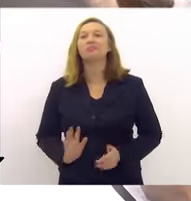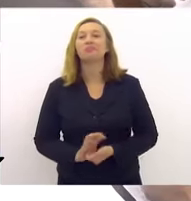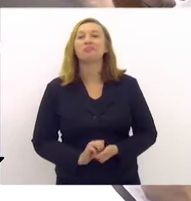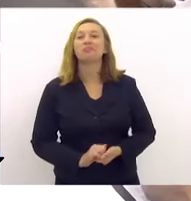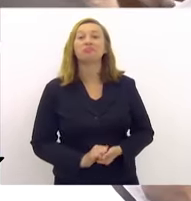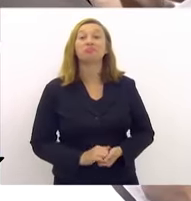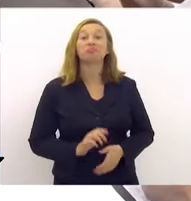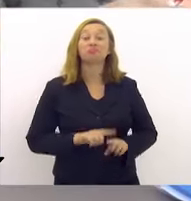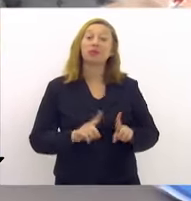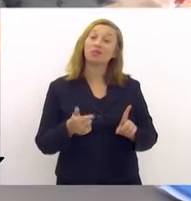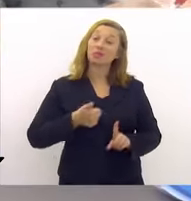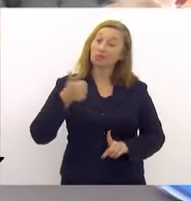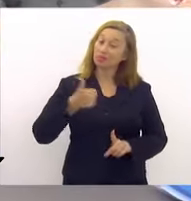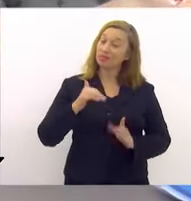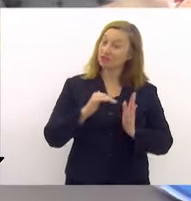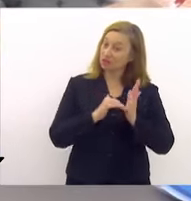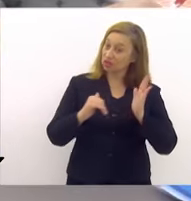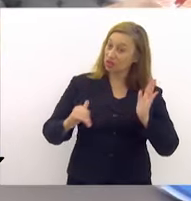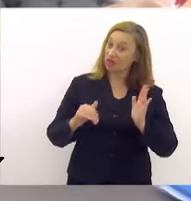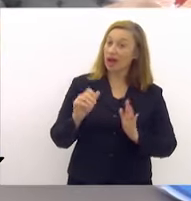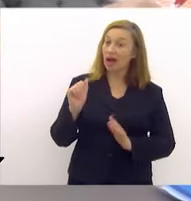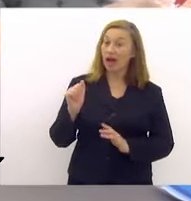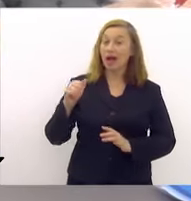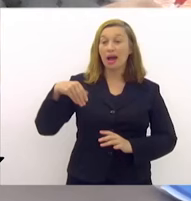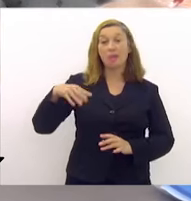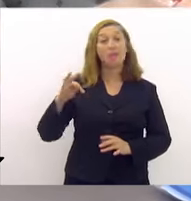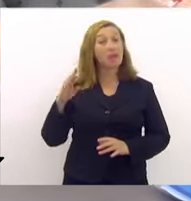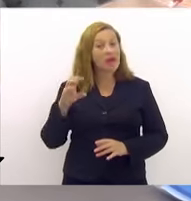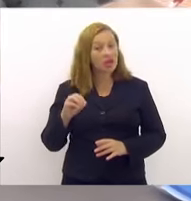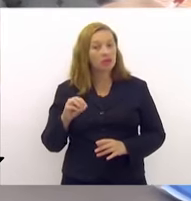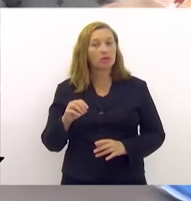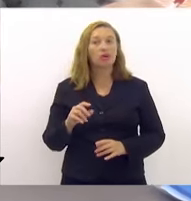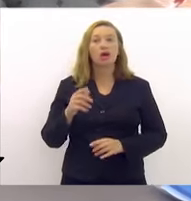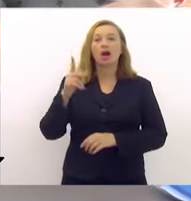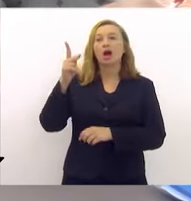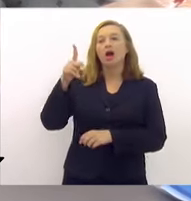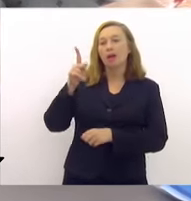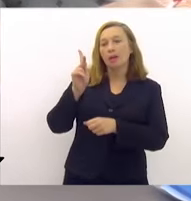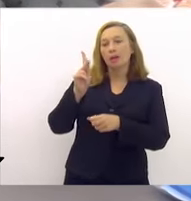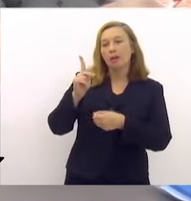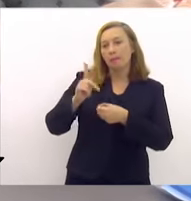Sendo que o primeiro nós tiramos o amianto aqui. A Petrobras usava